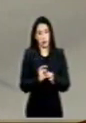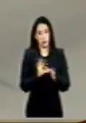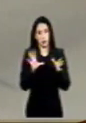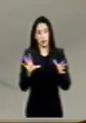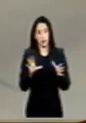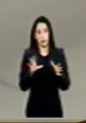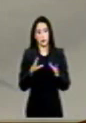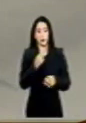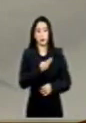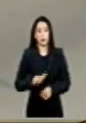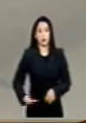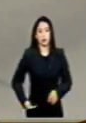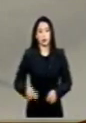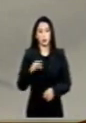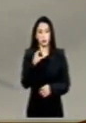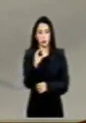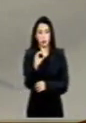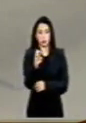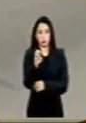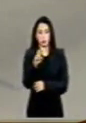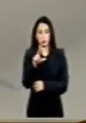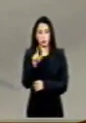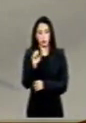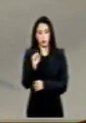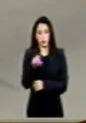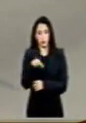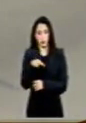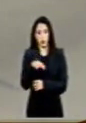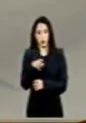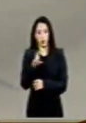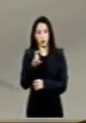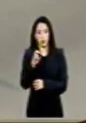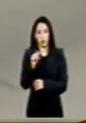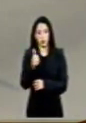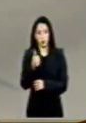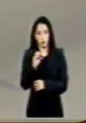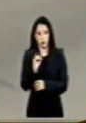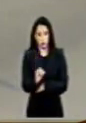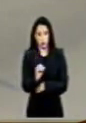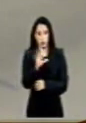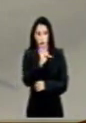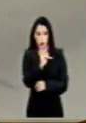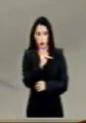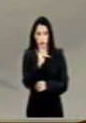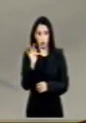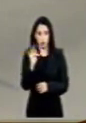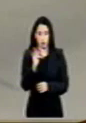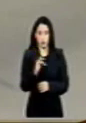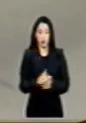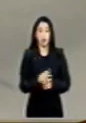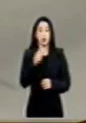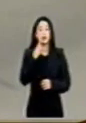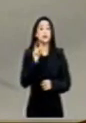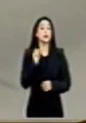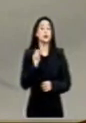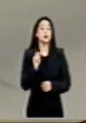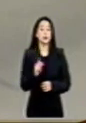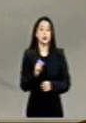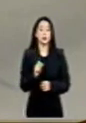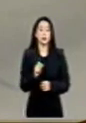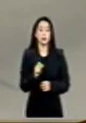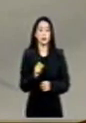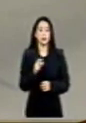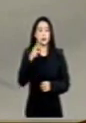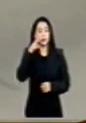em decisão proferida no inquérito 510 do Distrito Federal, tais prerrogativas constitucionais, elas são